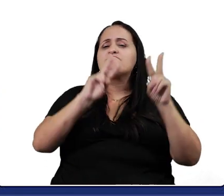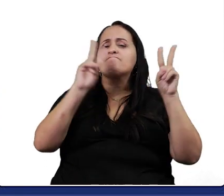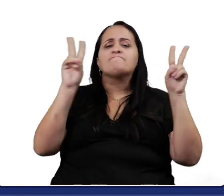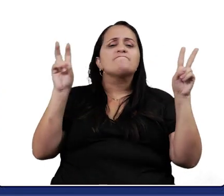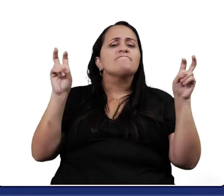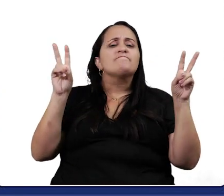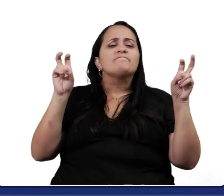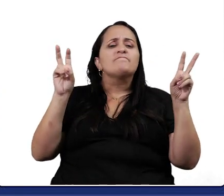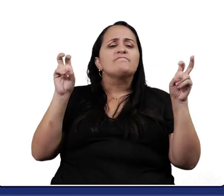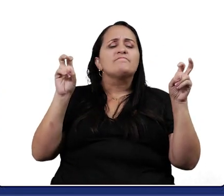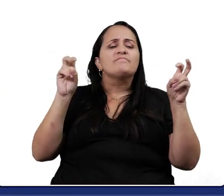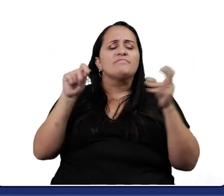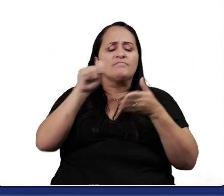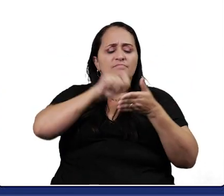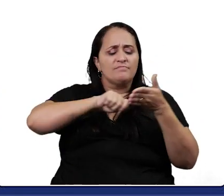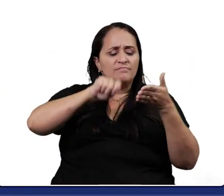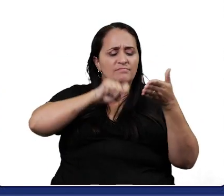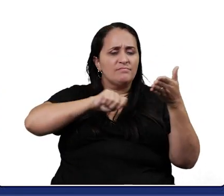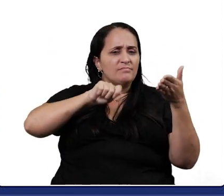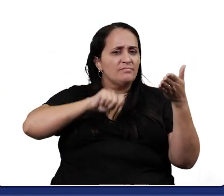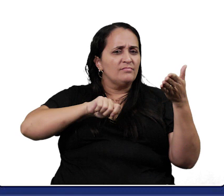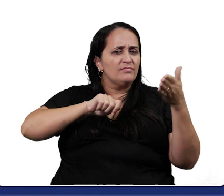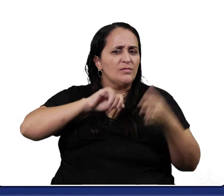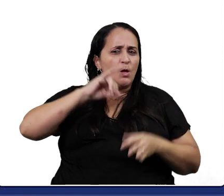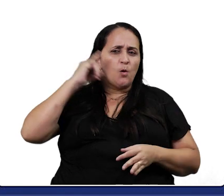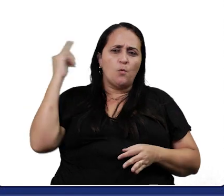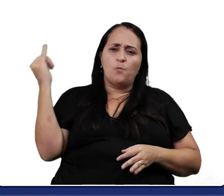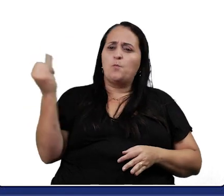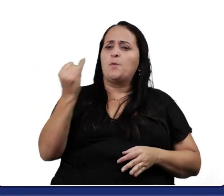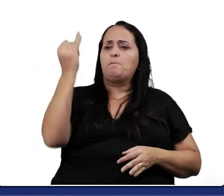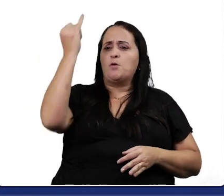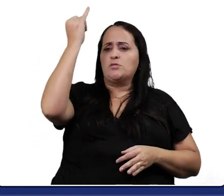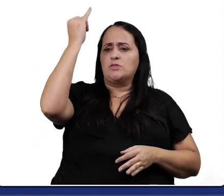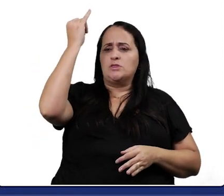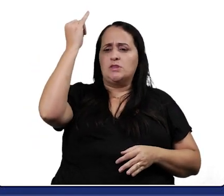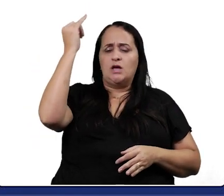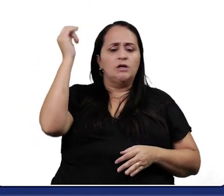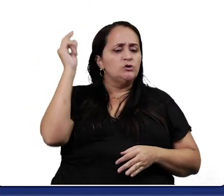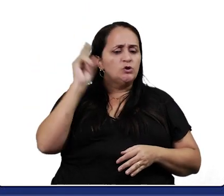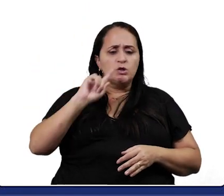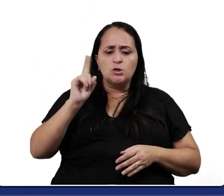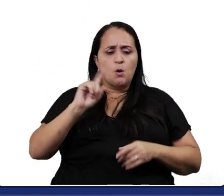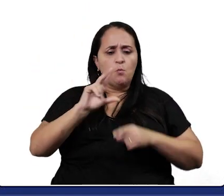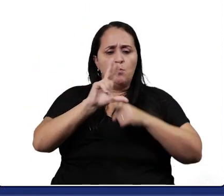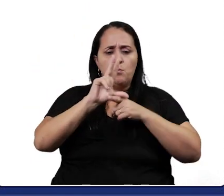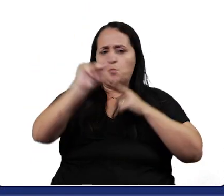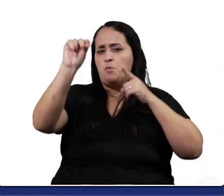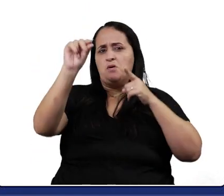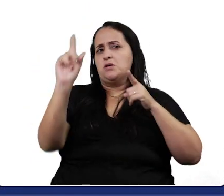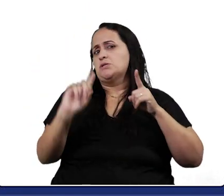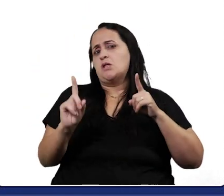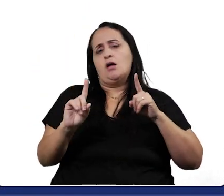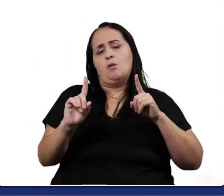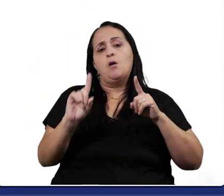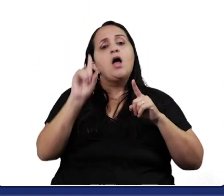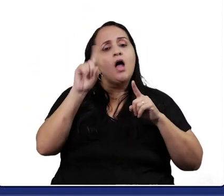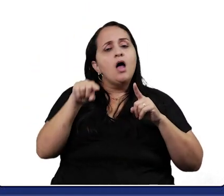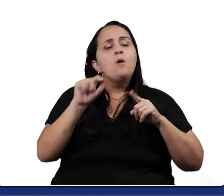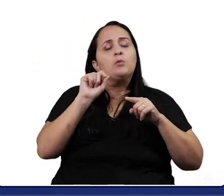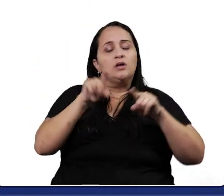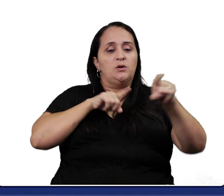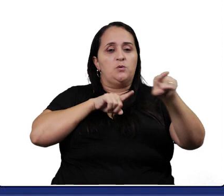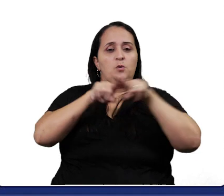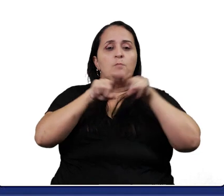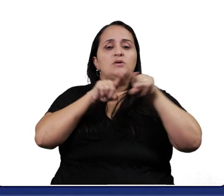Sobre a autoria da frase, o importante não é vencer, mas competir, marque